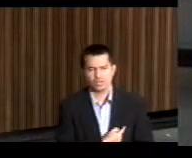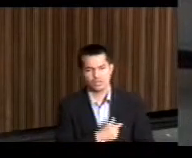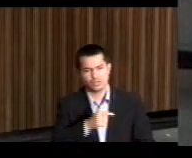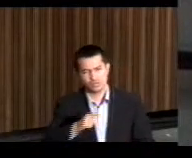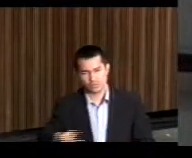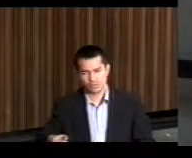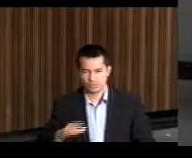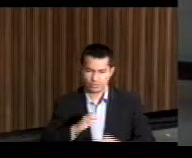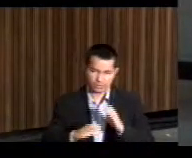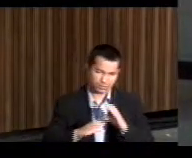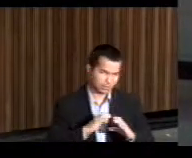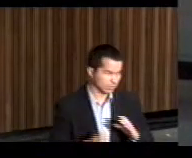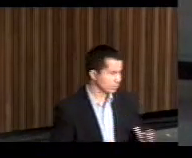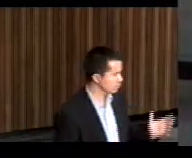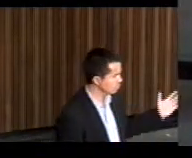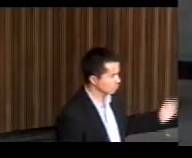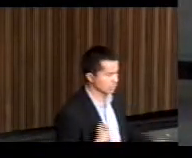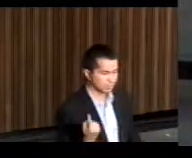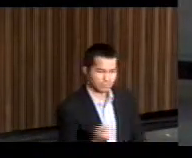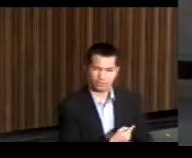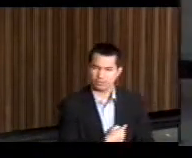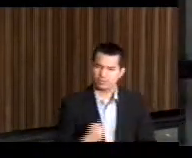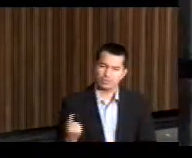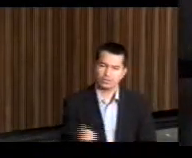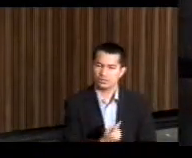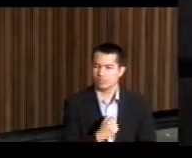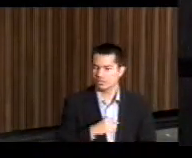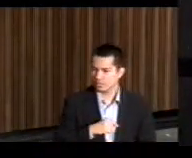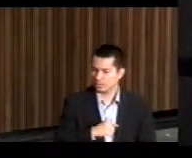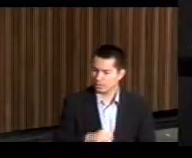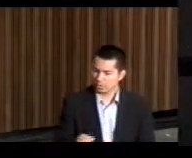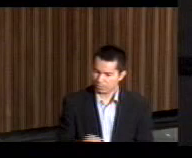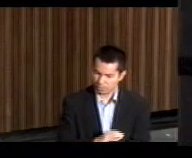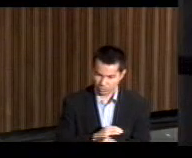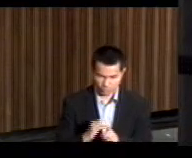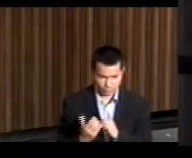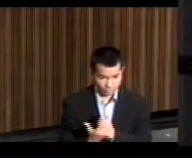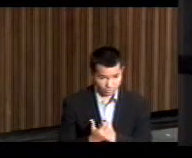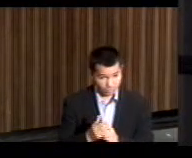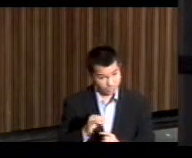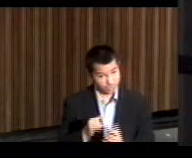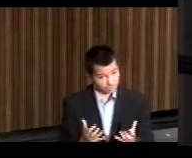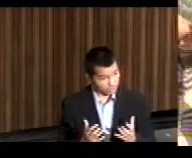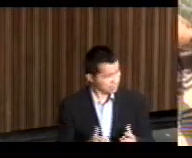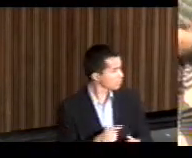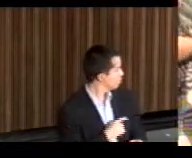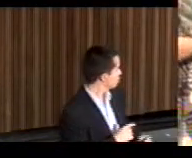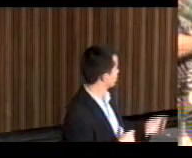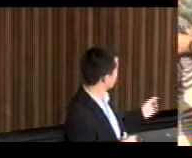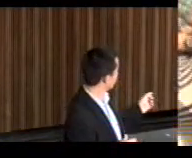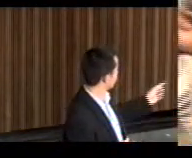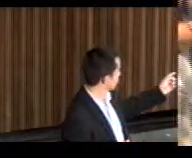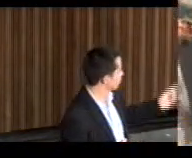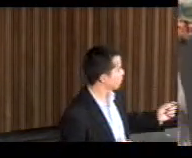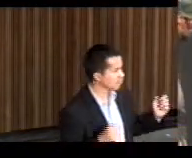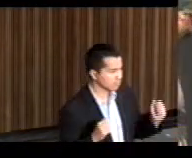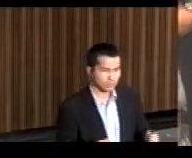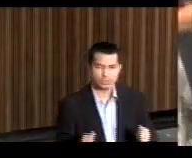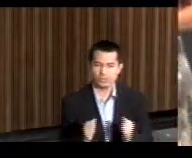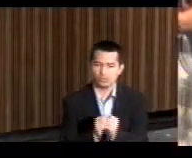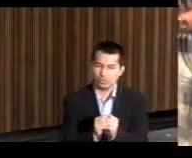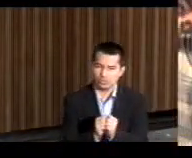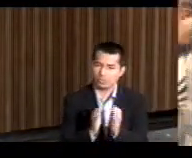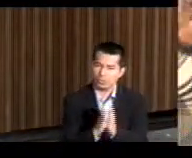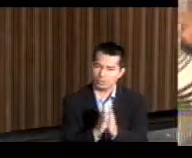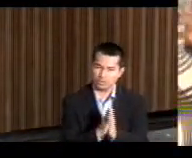e depois a gente vai caminhar para o final desse culto. Se você quiser, enquanto eles cantam, vem chegando aqui para esse momento de oração.